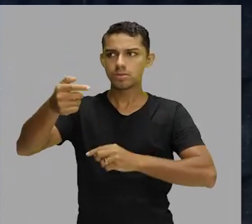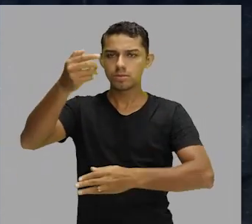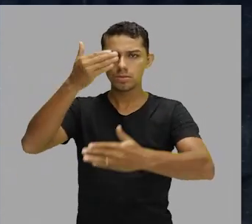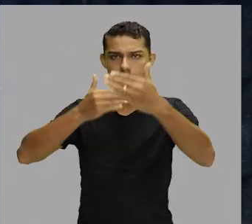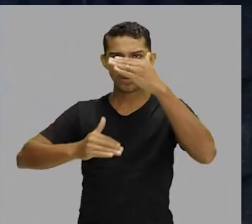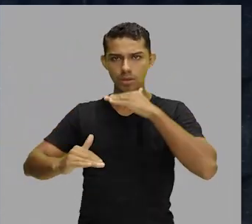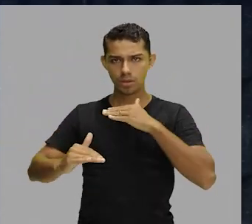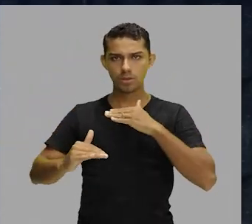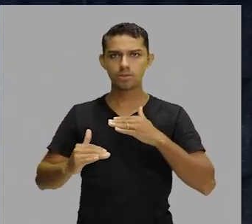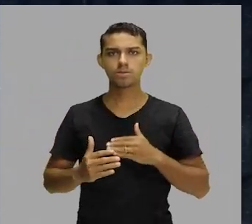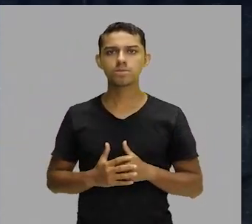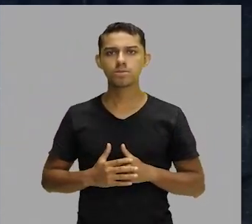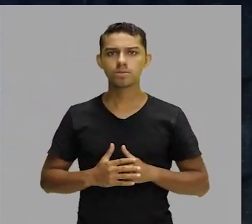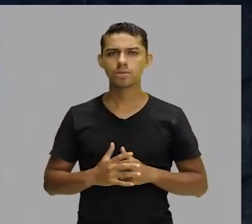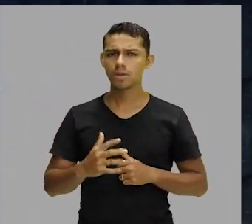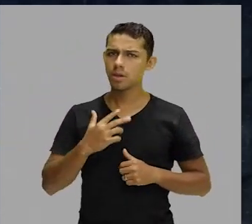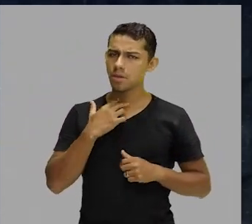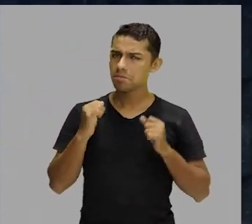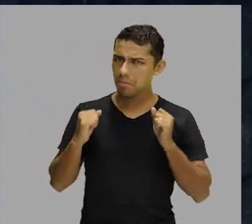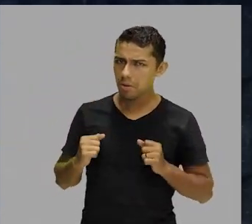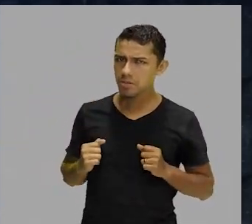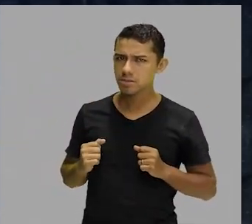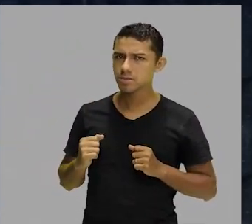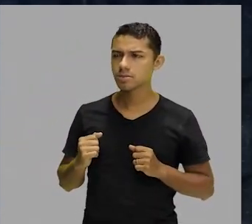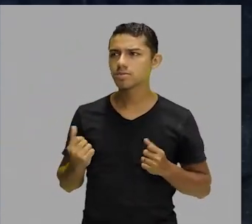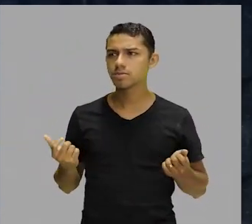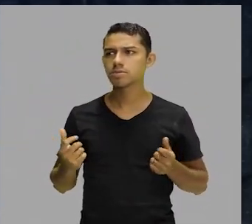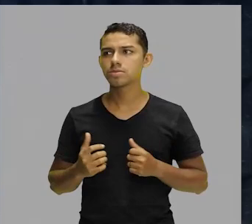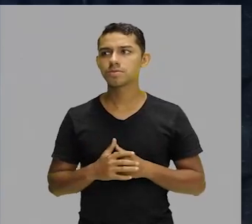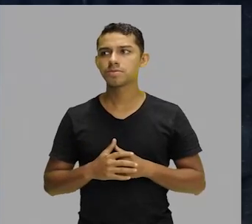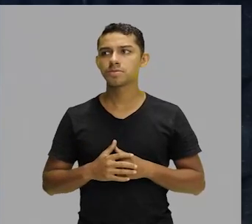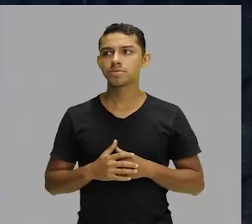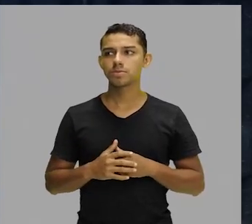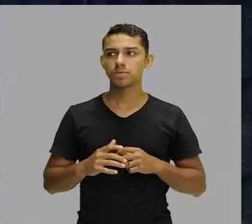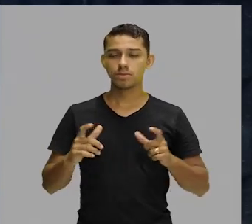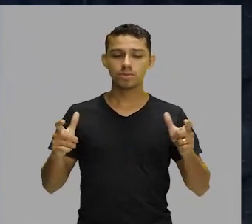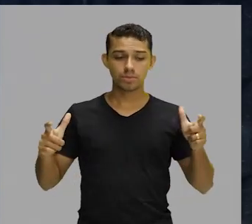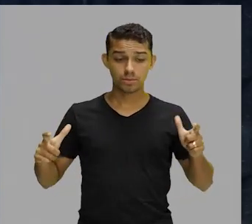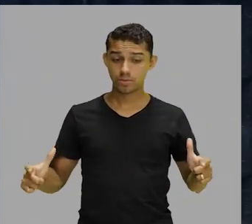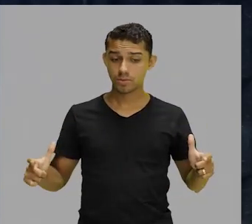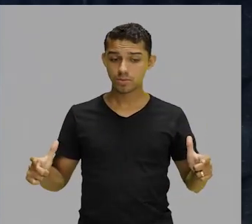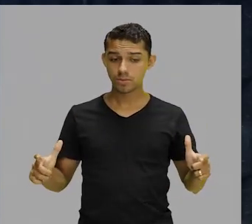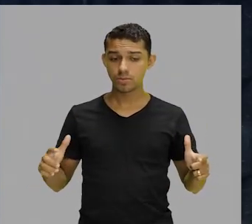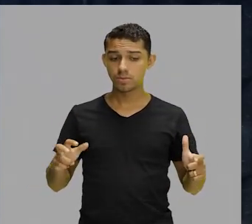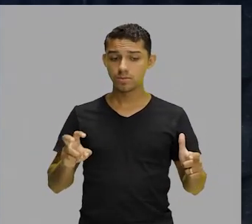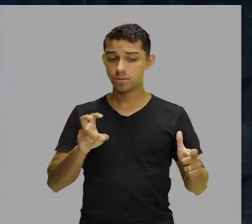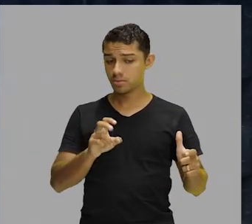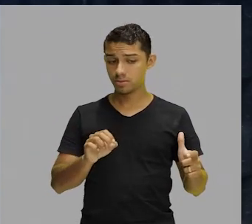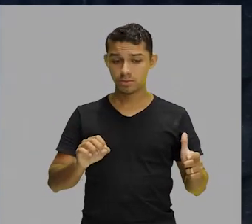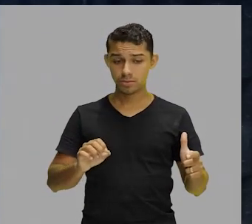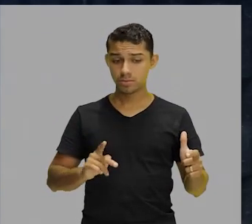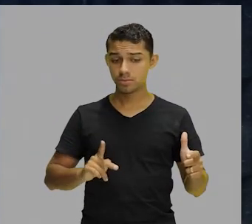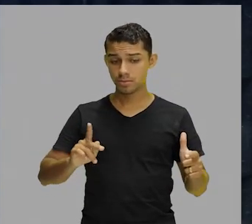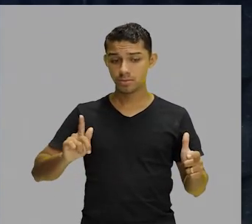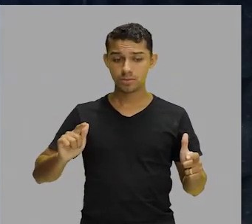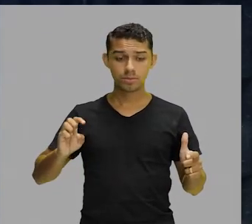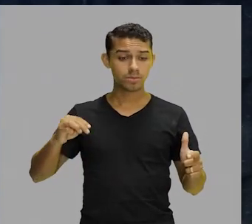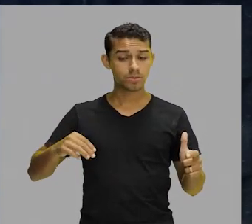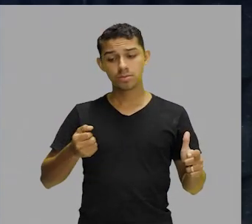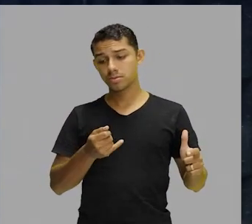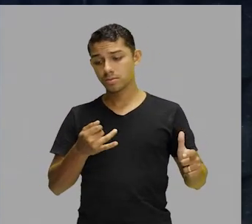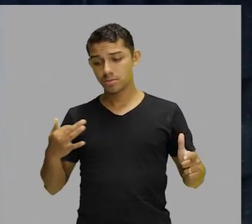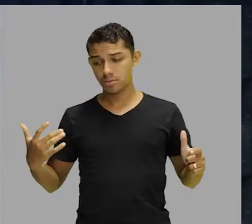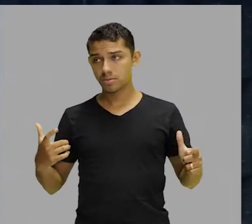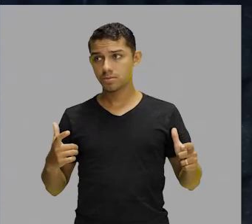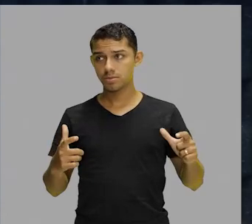pode vir de cabeça para baixo, invertida? Ou seja, o nível trófico dos produtores, a quantidade